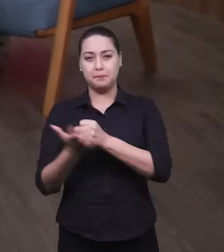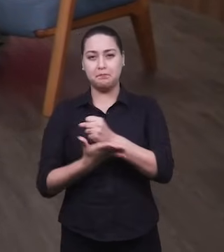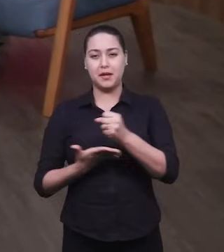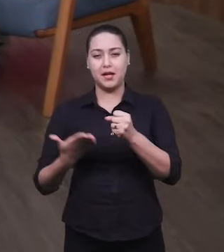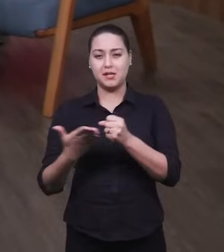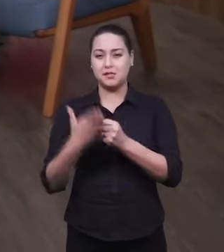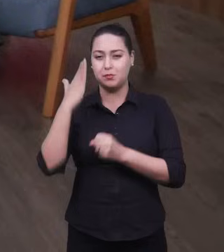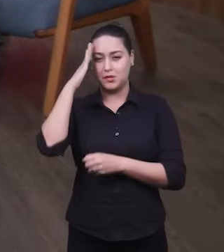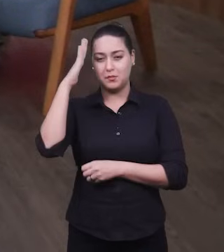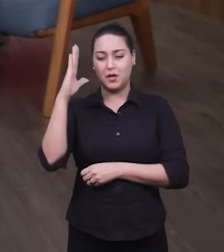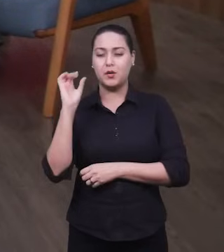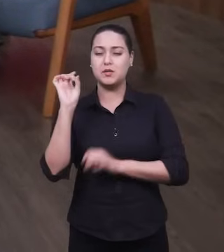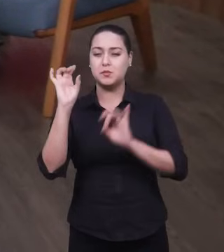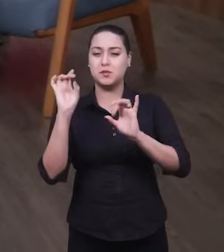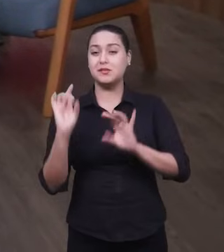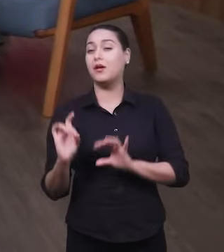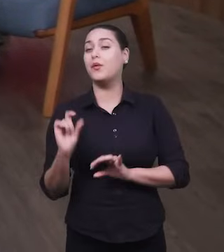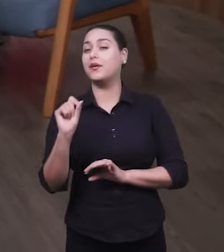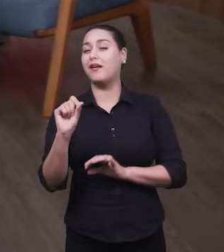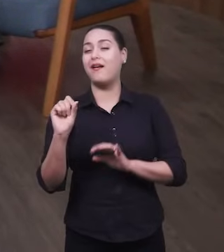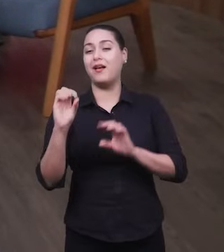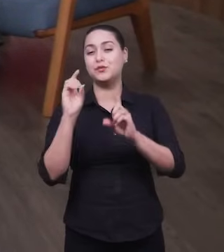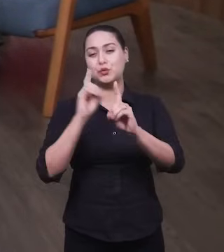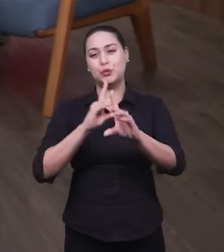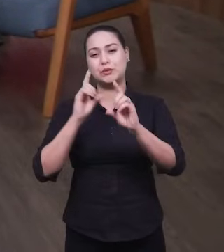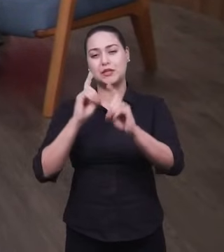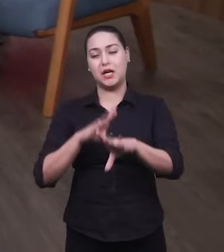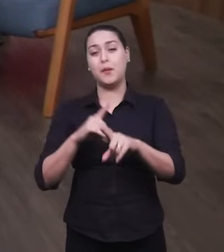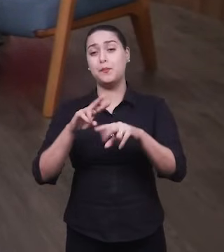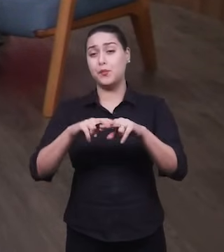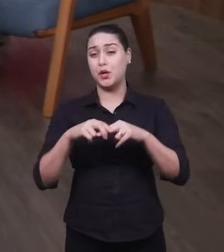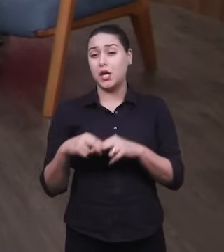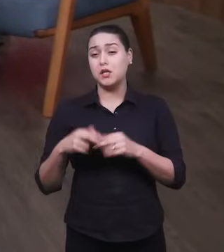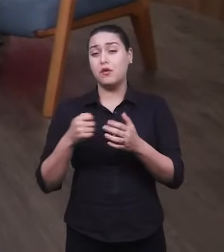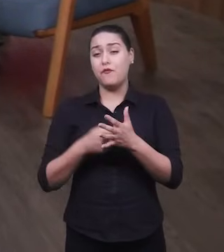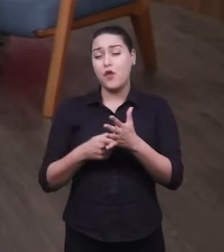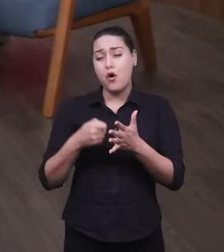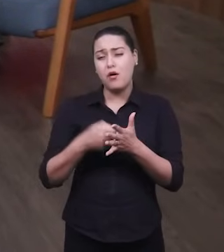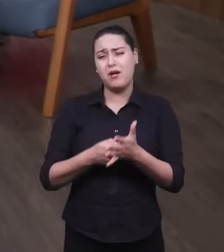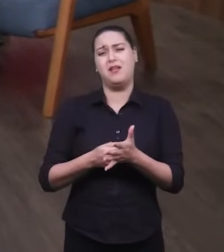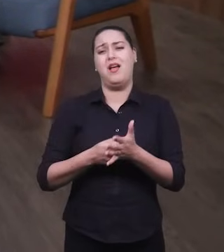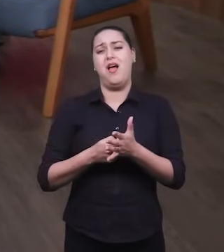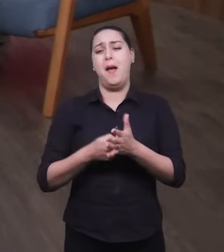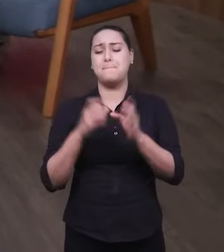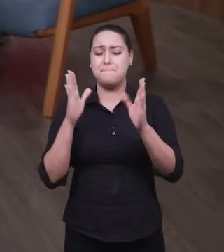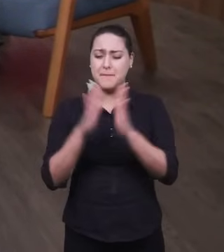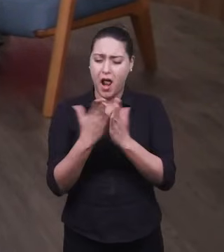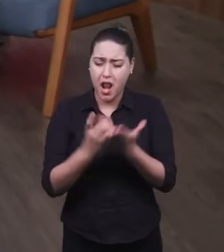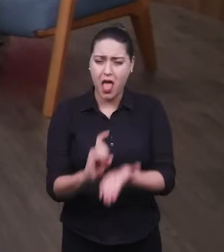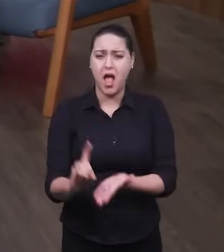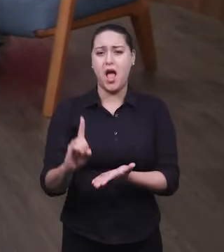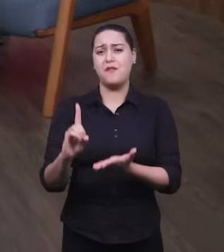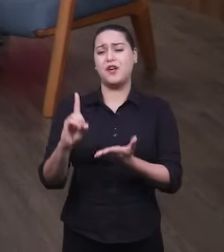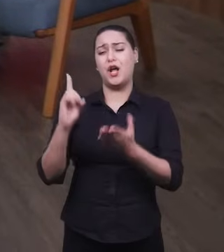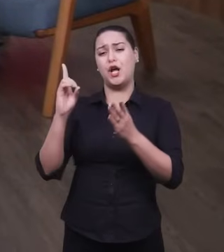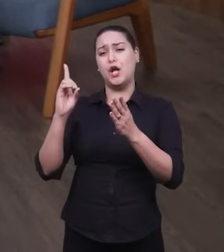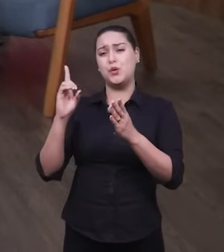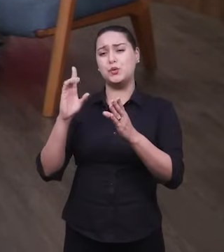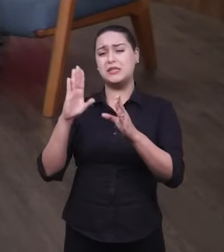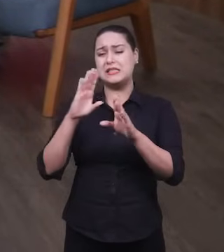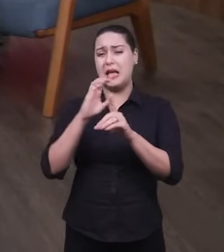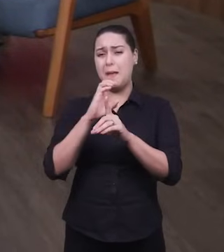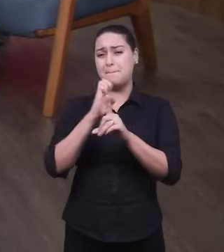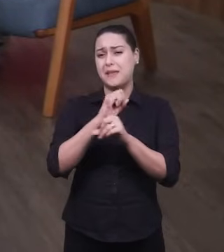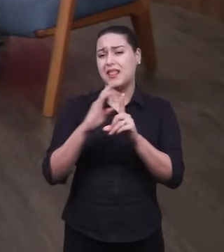doutrina, né? A gente insiste, a palavra, estude a palavra, a doutrina, a escola bíblica, os